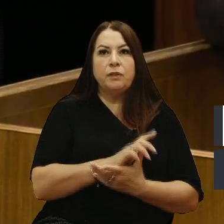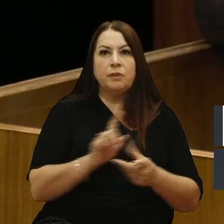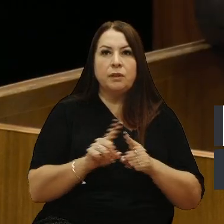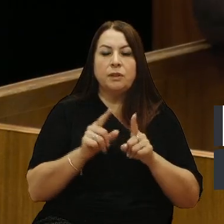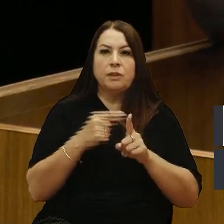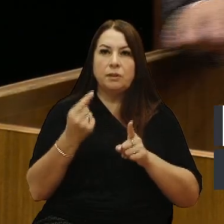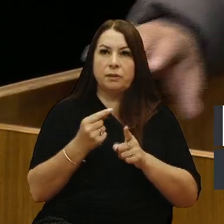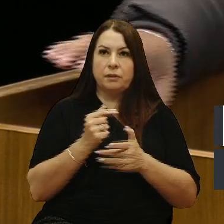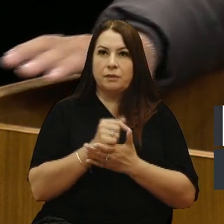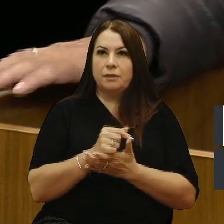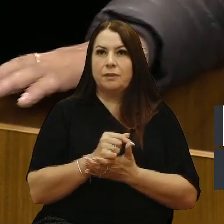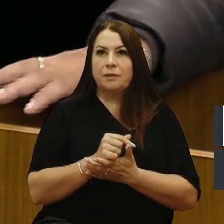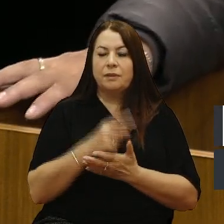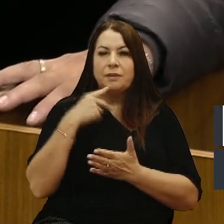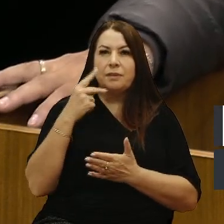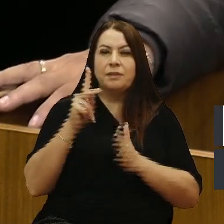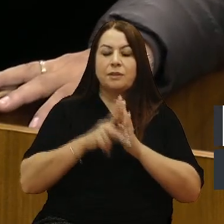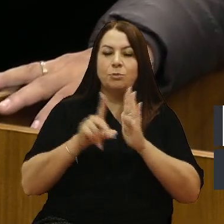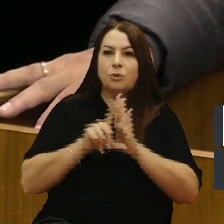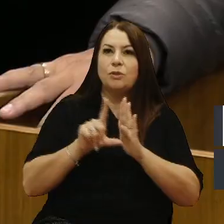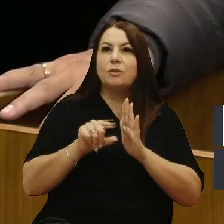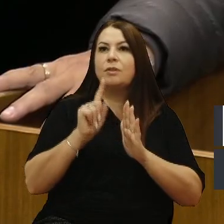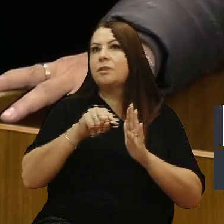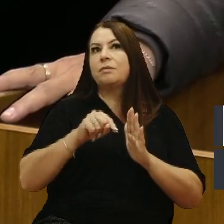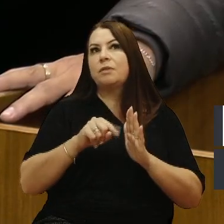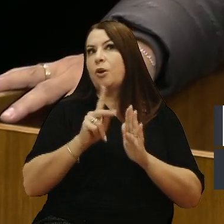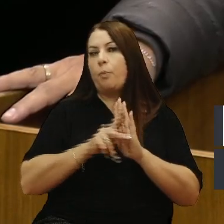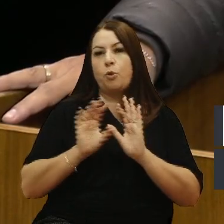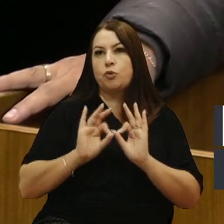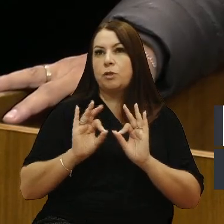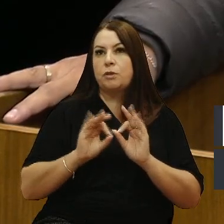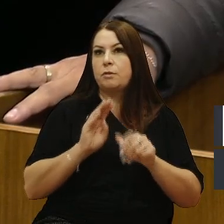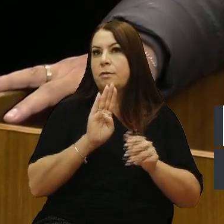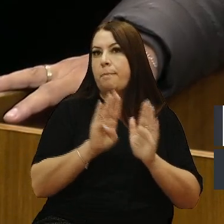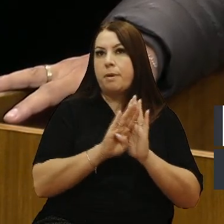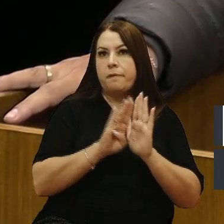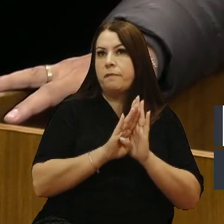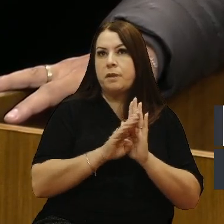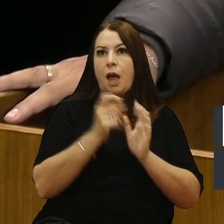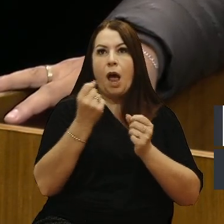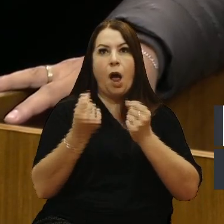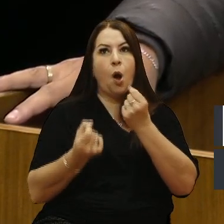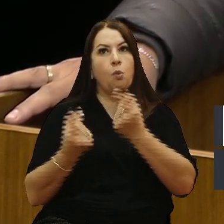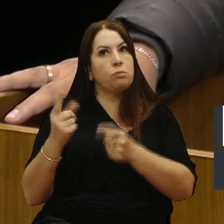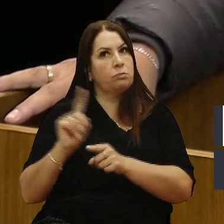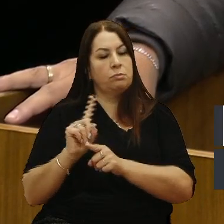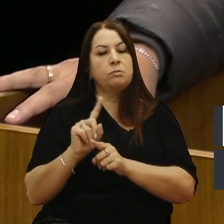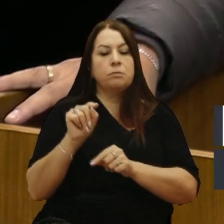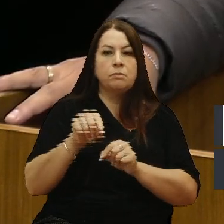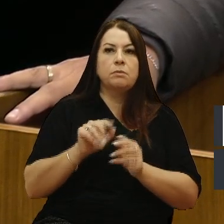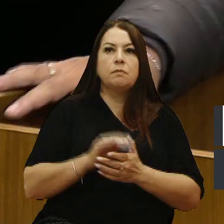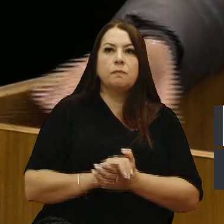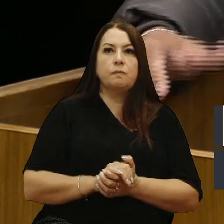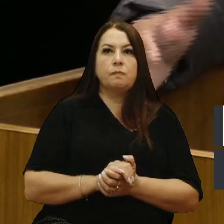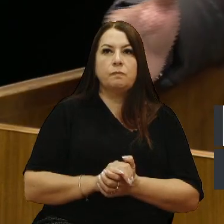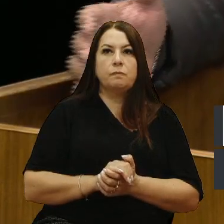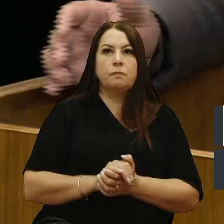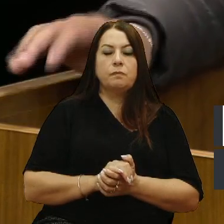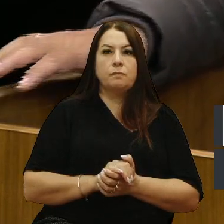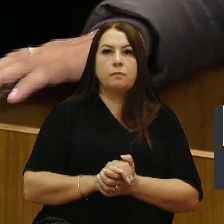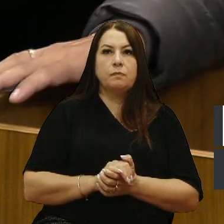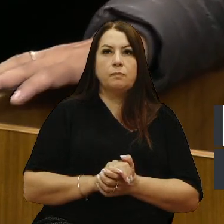Quero dizer aqui que esse projeto não é um projeto para beneficiar alguns, mas sim para acabar